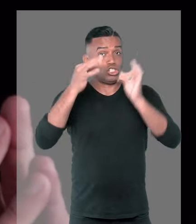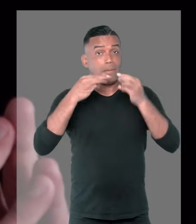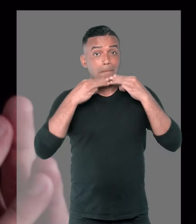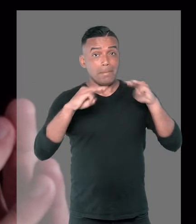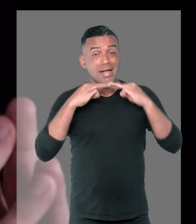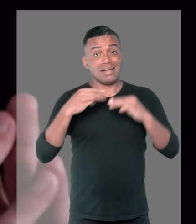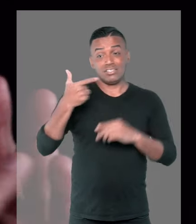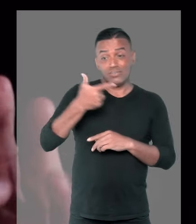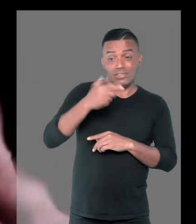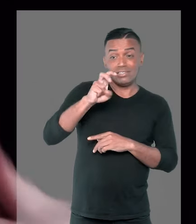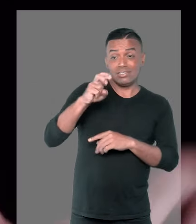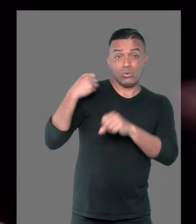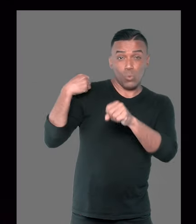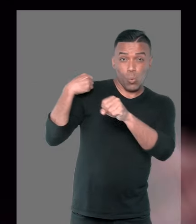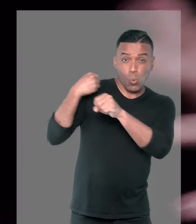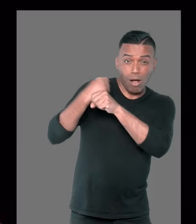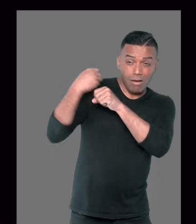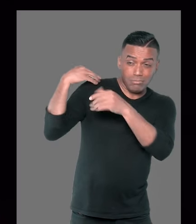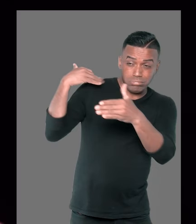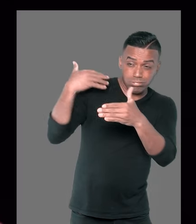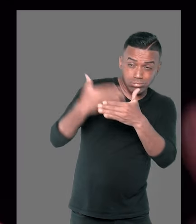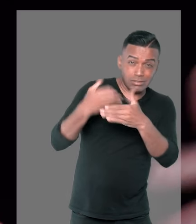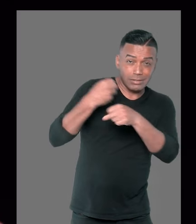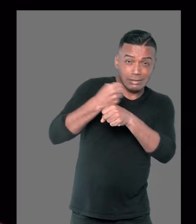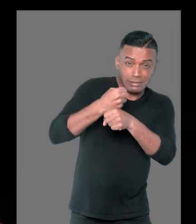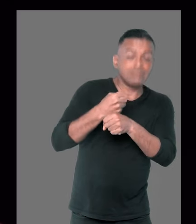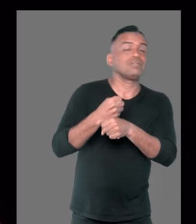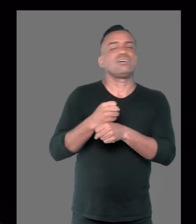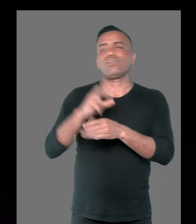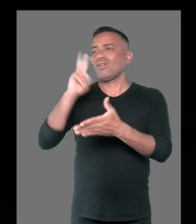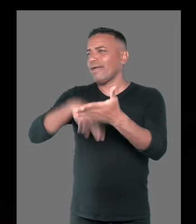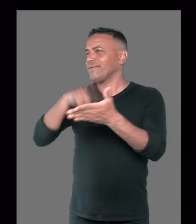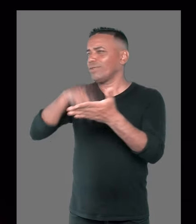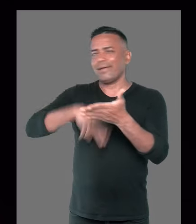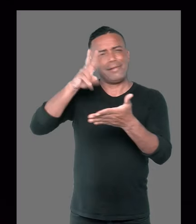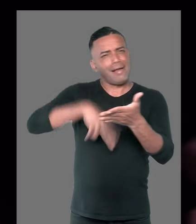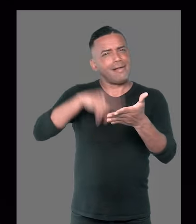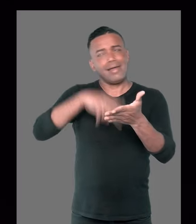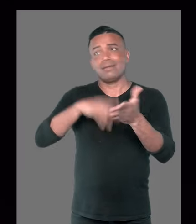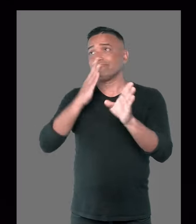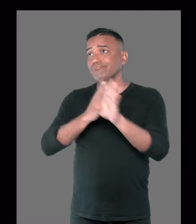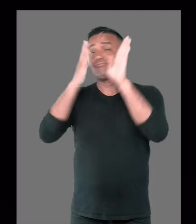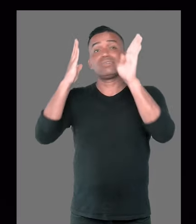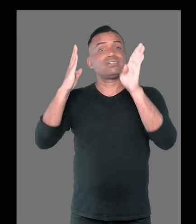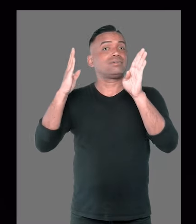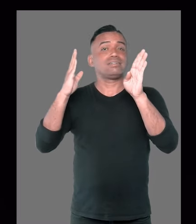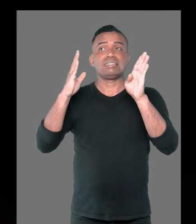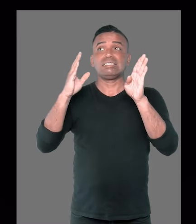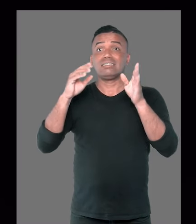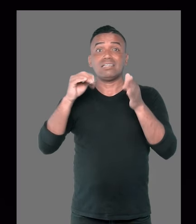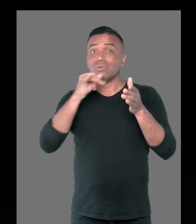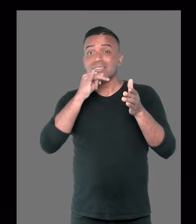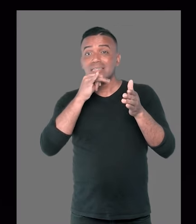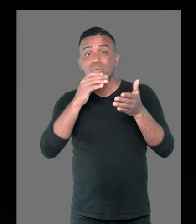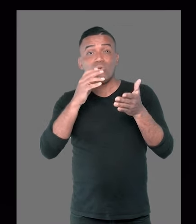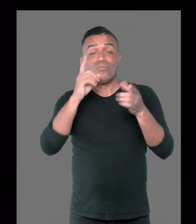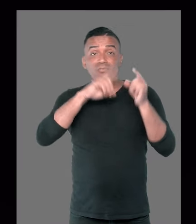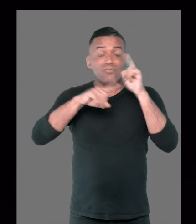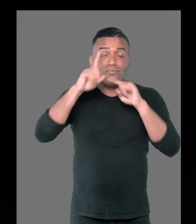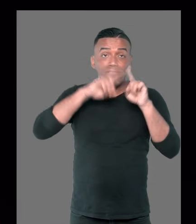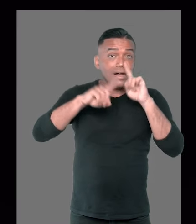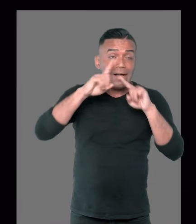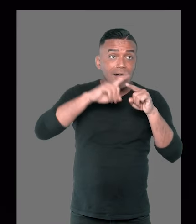25 anos e a gente foi lendo essa história e e descobrindo que os buracos eram grande demais para para serem